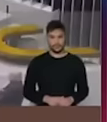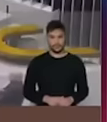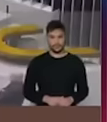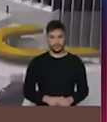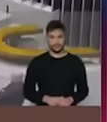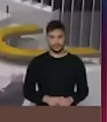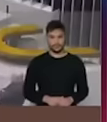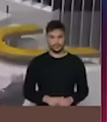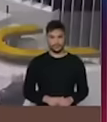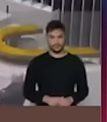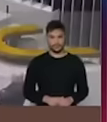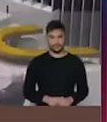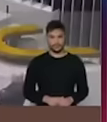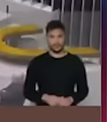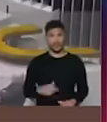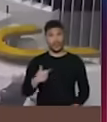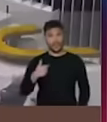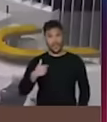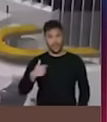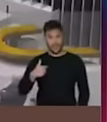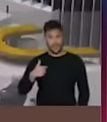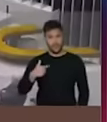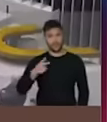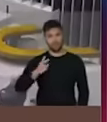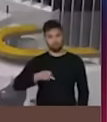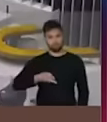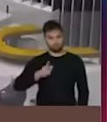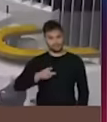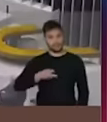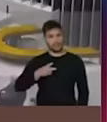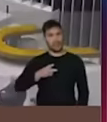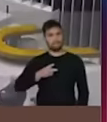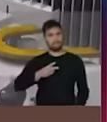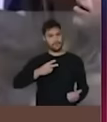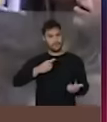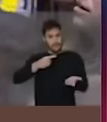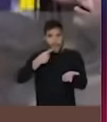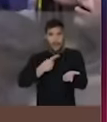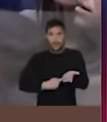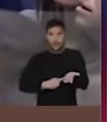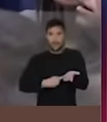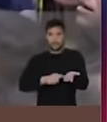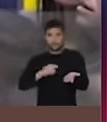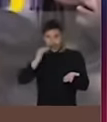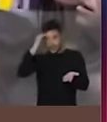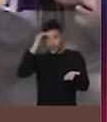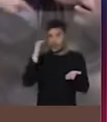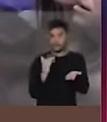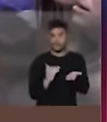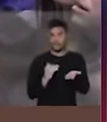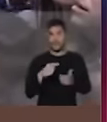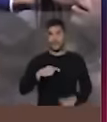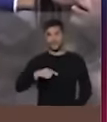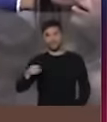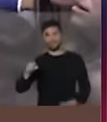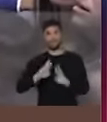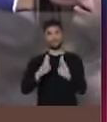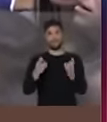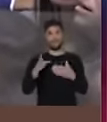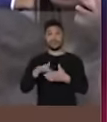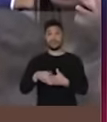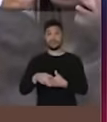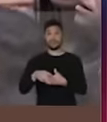lucro líquido que é um tributo cobrado sobre o lucro das empresas só seja possível caso a